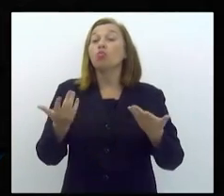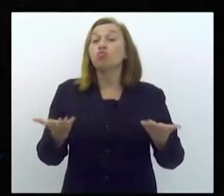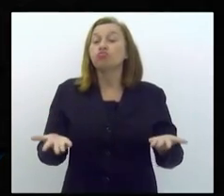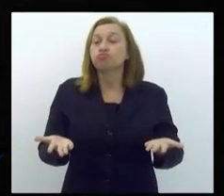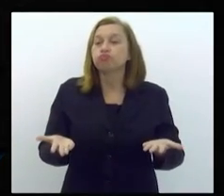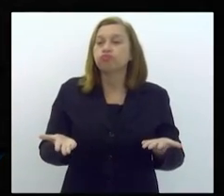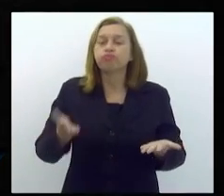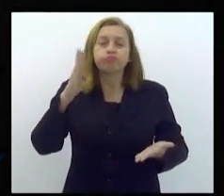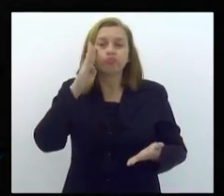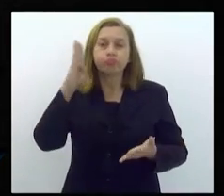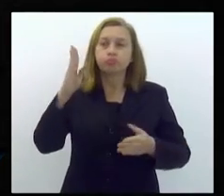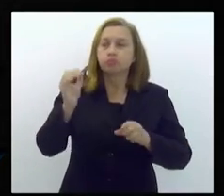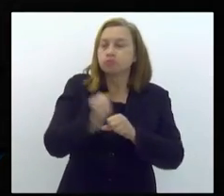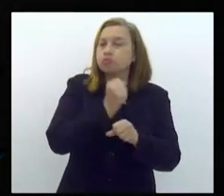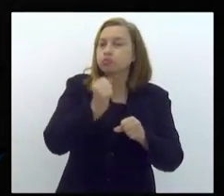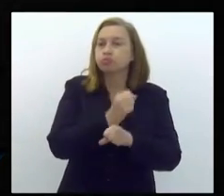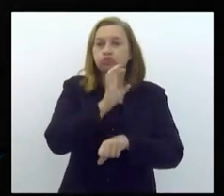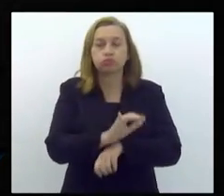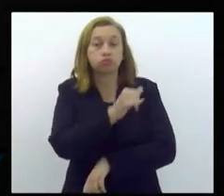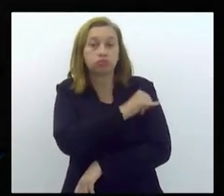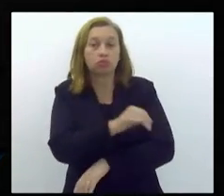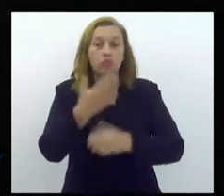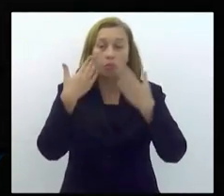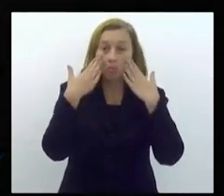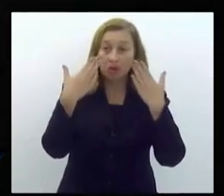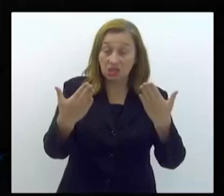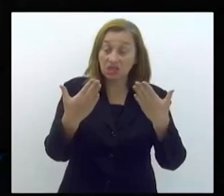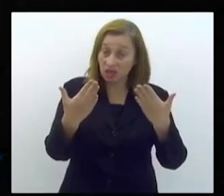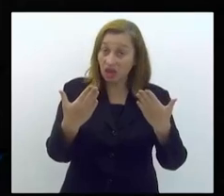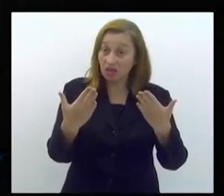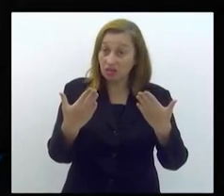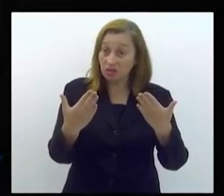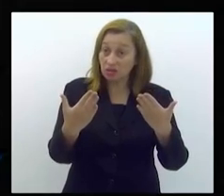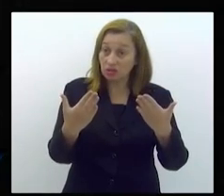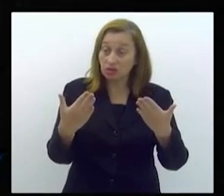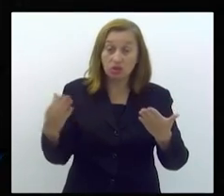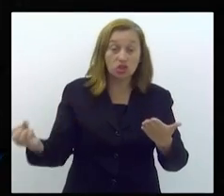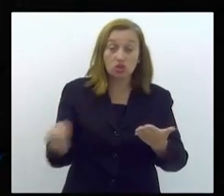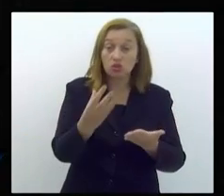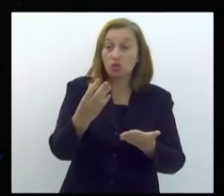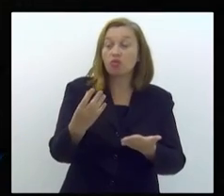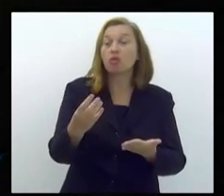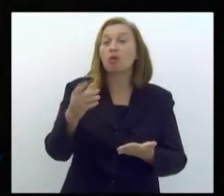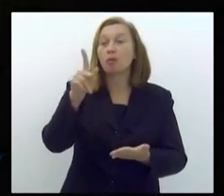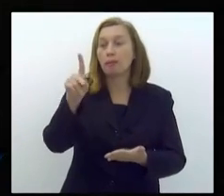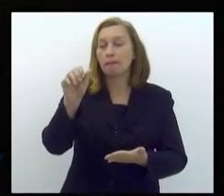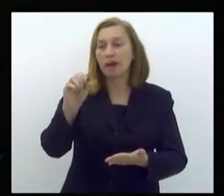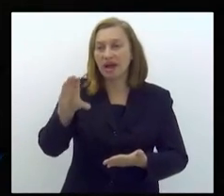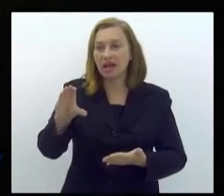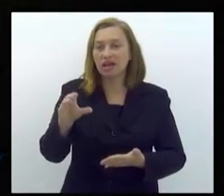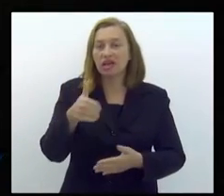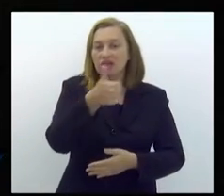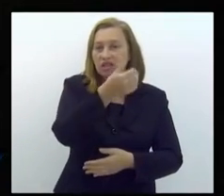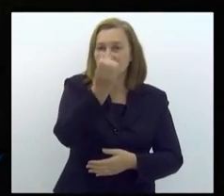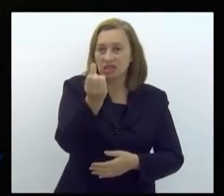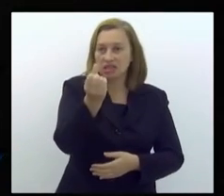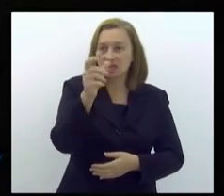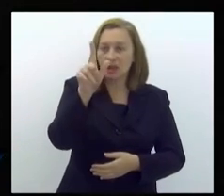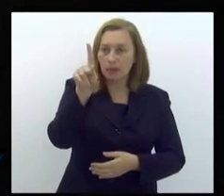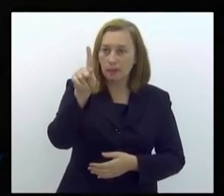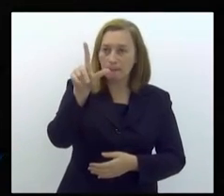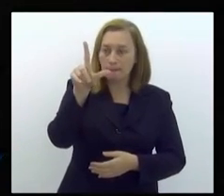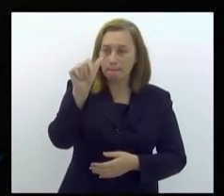obras para o estado do Rio de Janeiro que foram apresentados a partir desse Novo Parque 16 plataformas